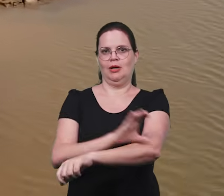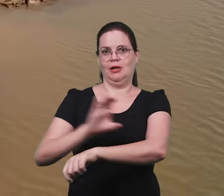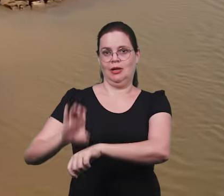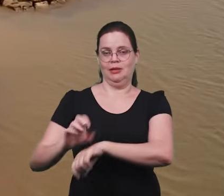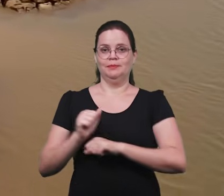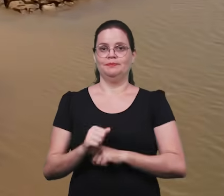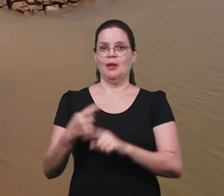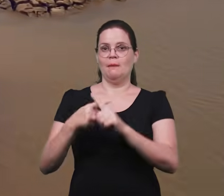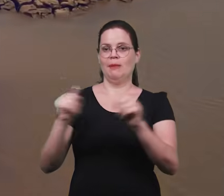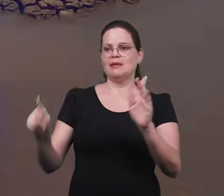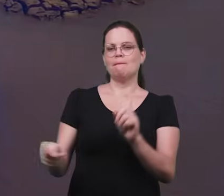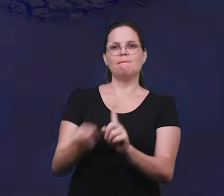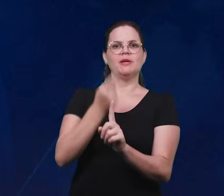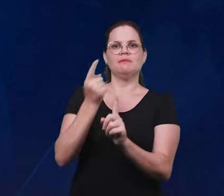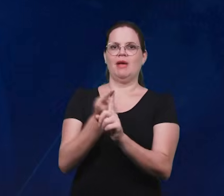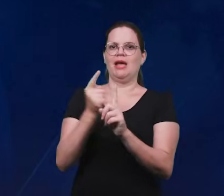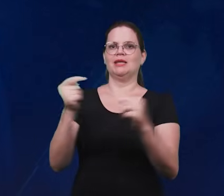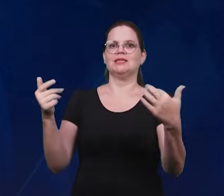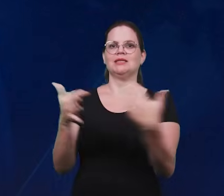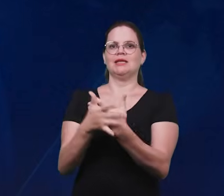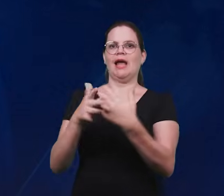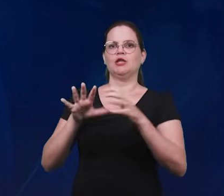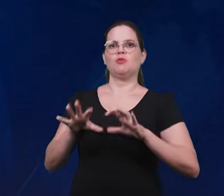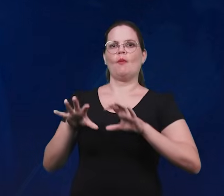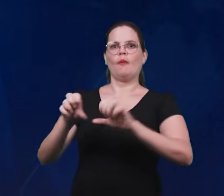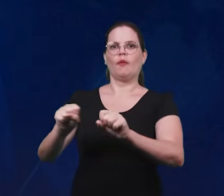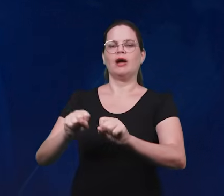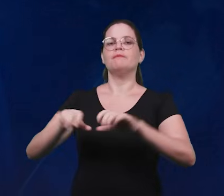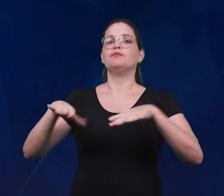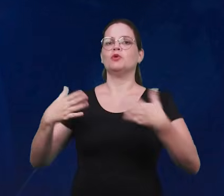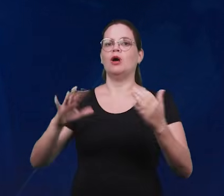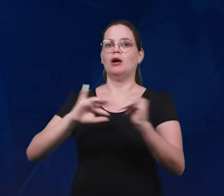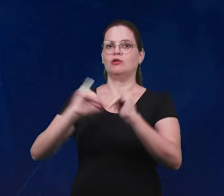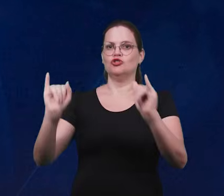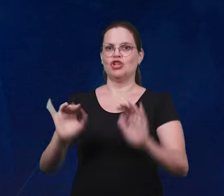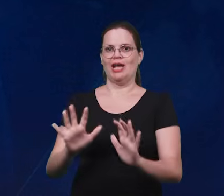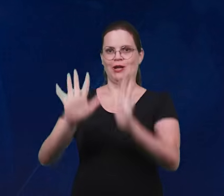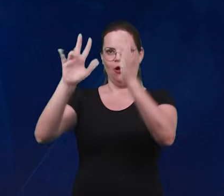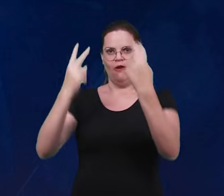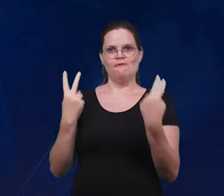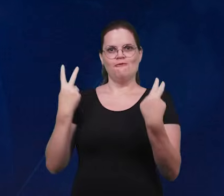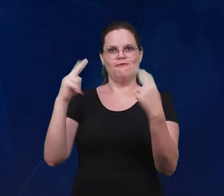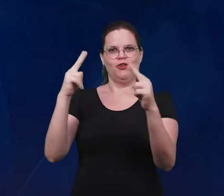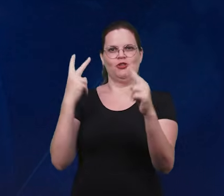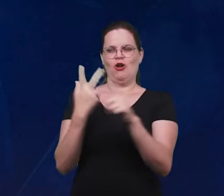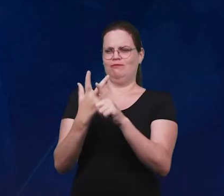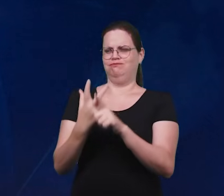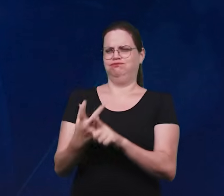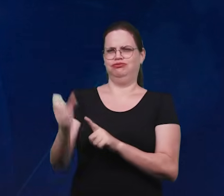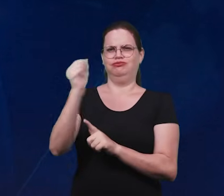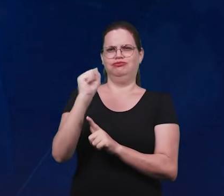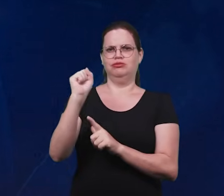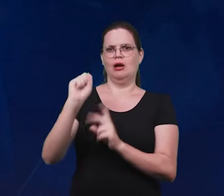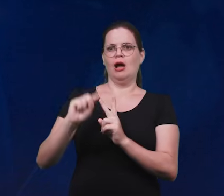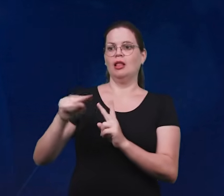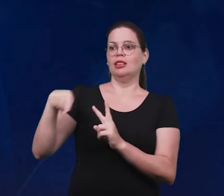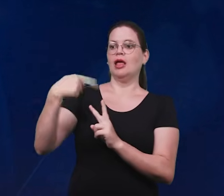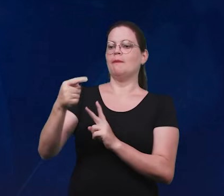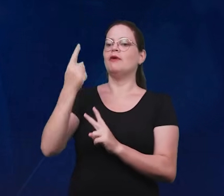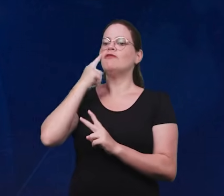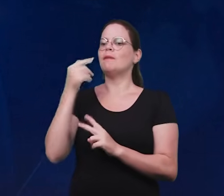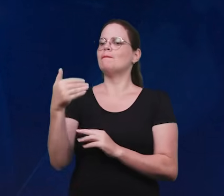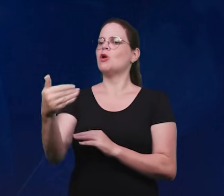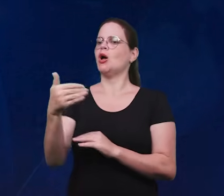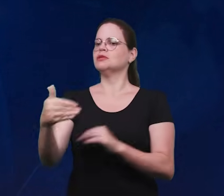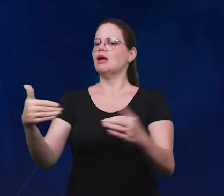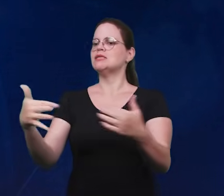cidade de Jericó e também a cidade de Ai representou uma preciosa lição para o povo